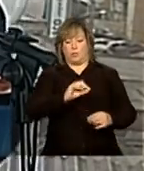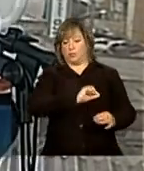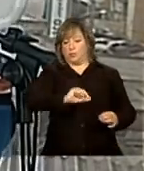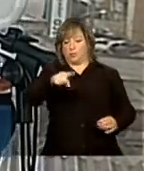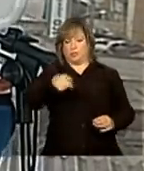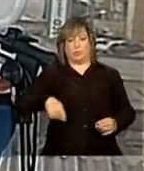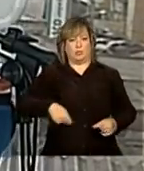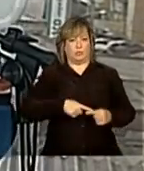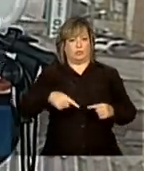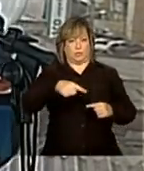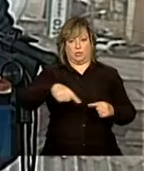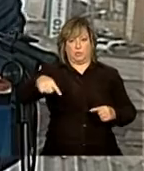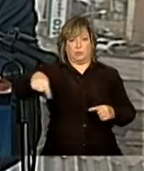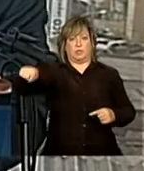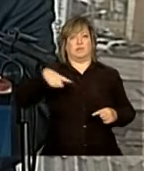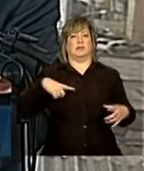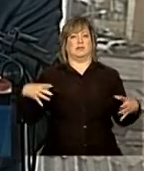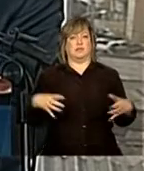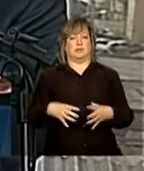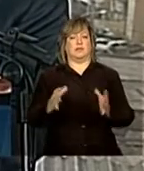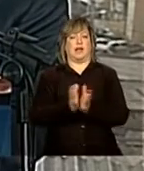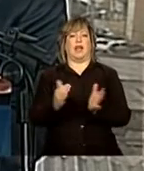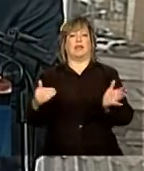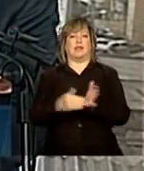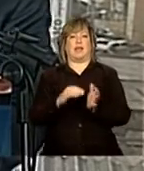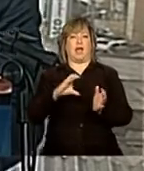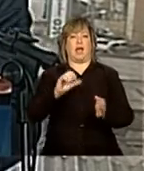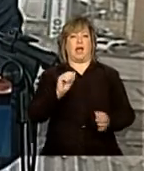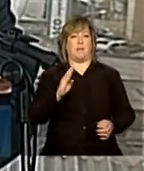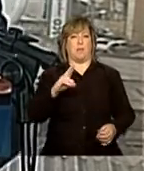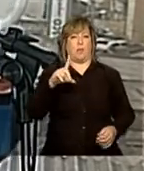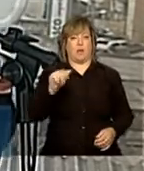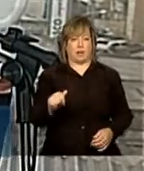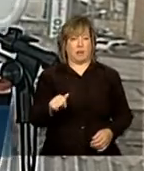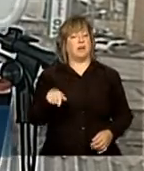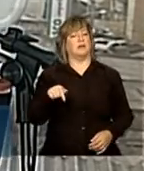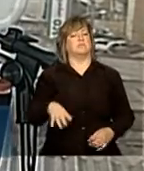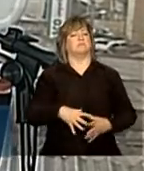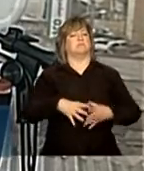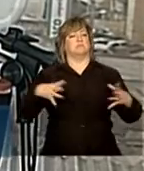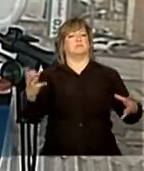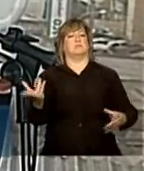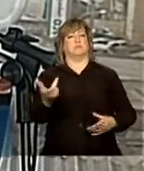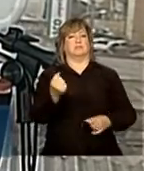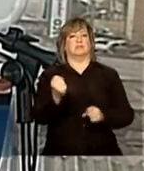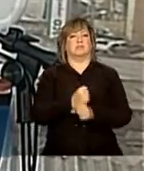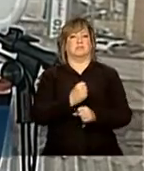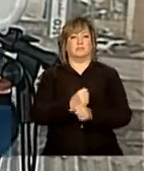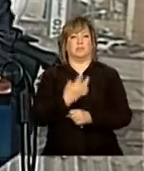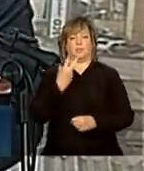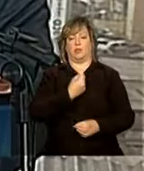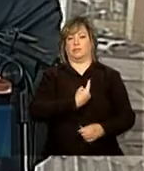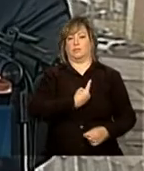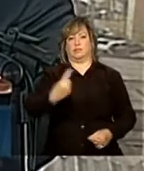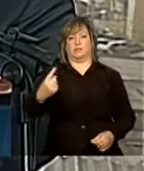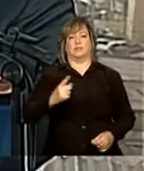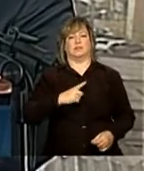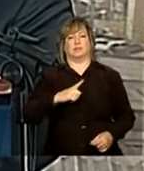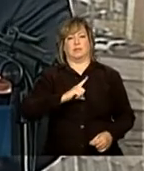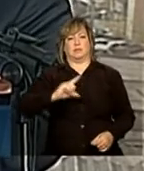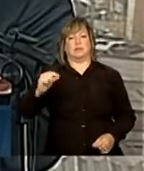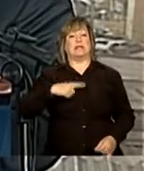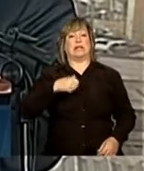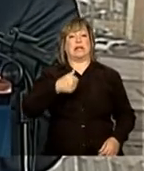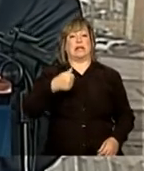Abacaxi. E vai até o Cabula. É uma intervenção urbana da maior magnitude. Aqui, senhora presidenta, são